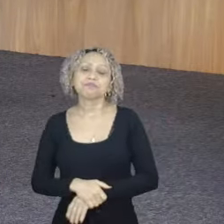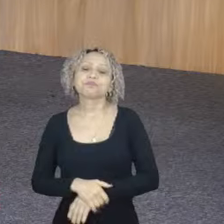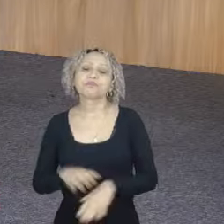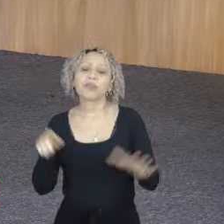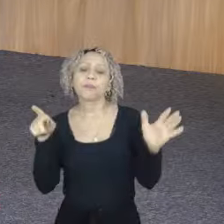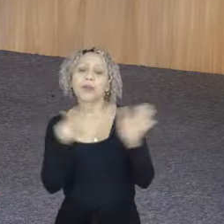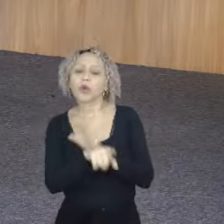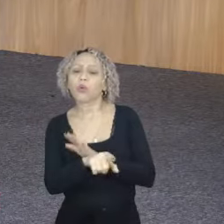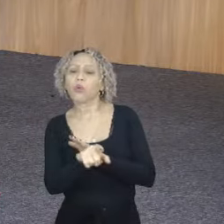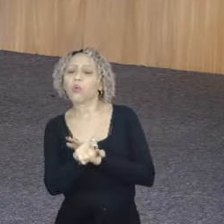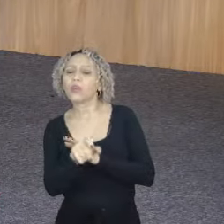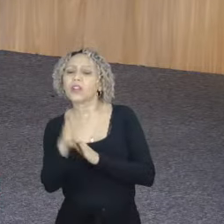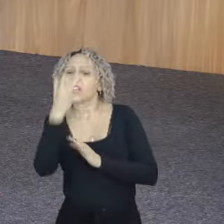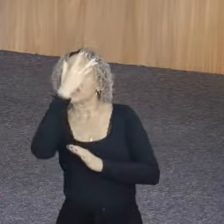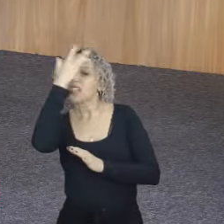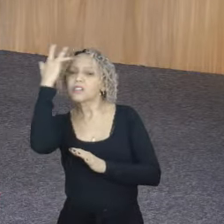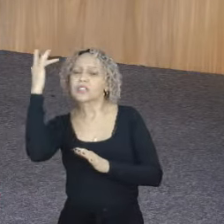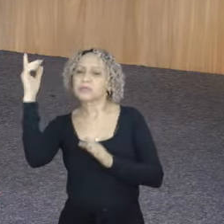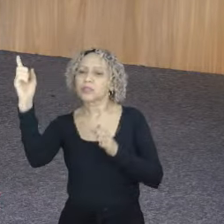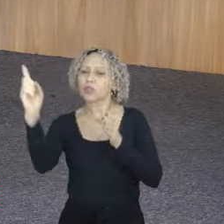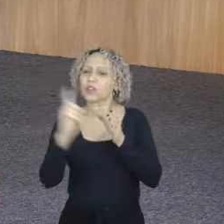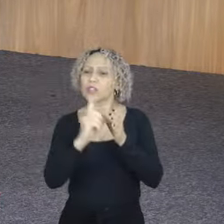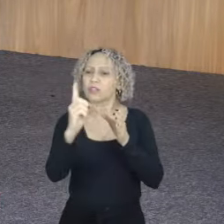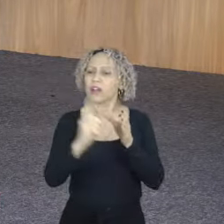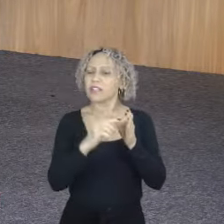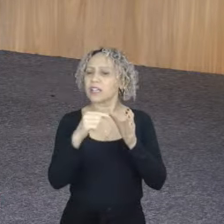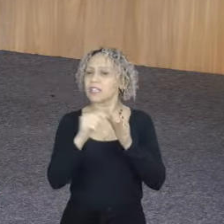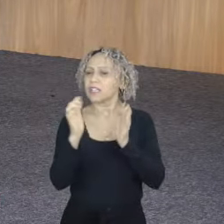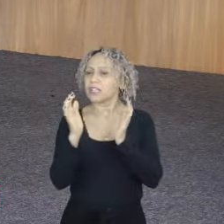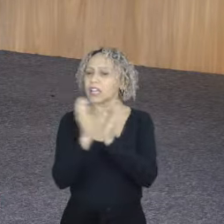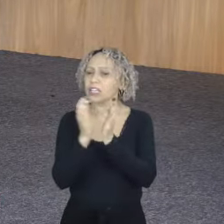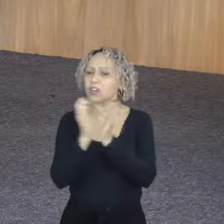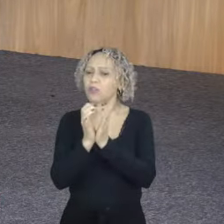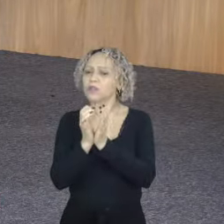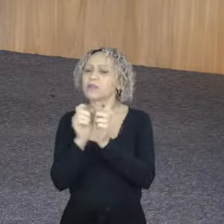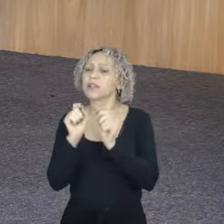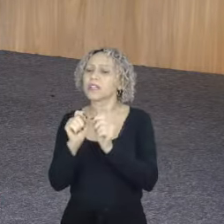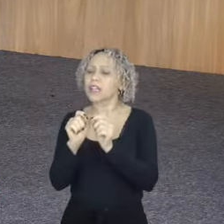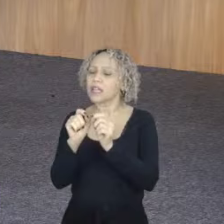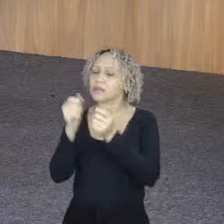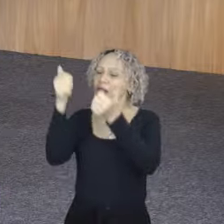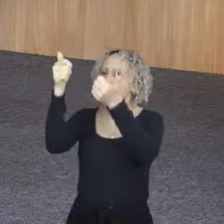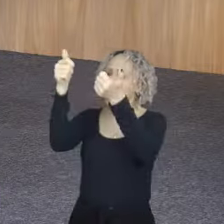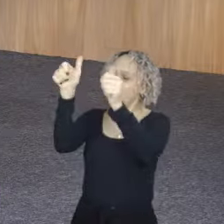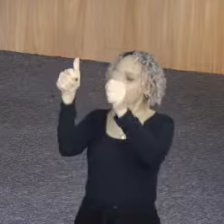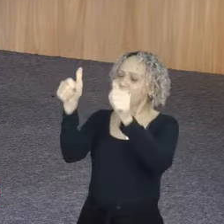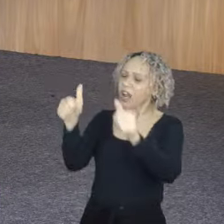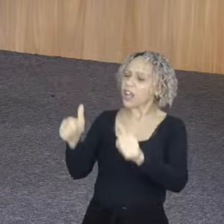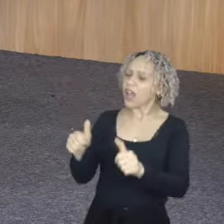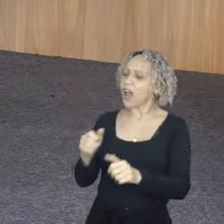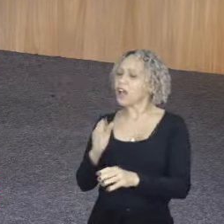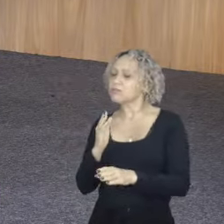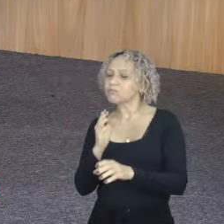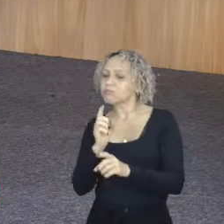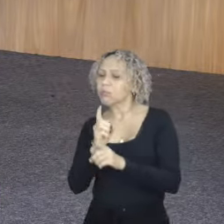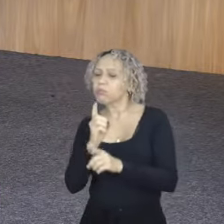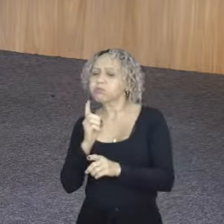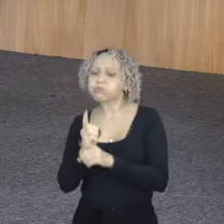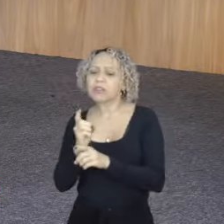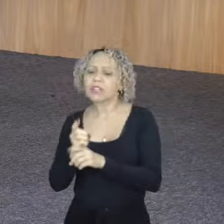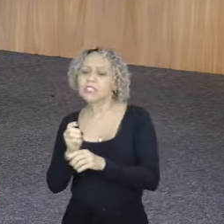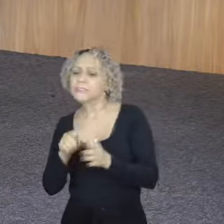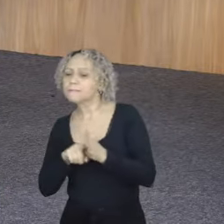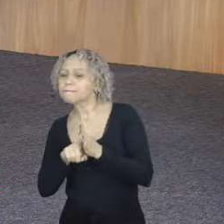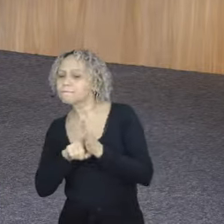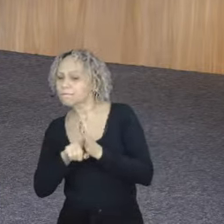Quem é que vai fazer parte, né, dessa comissão para fazer essa avaliação, essa identificação daqueles candidatos e candidatas que